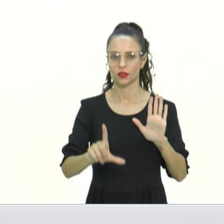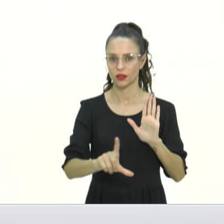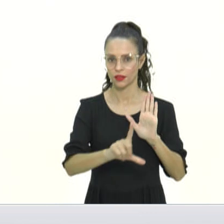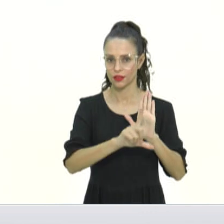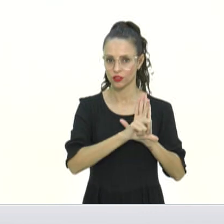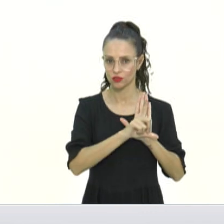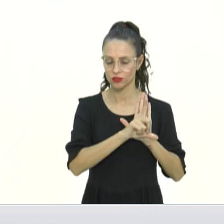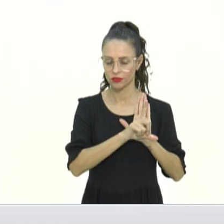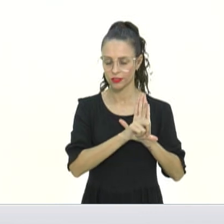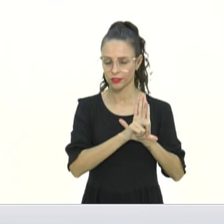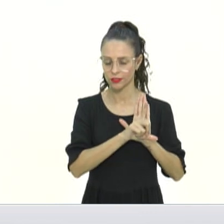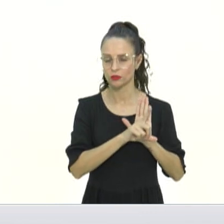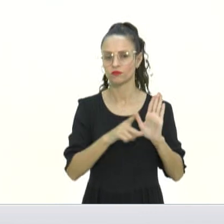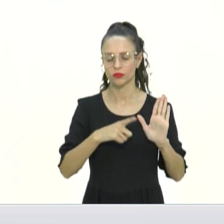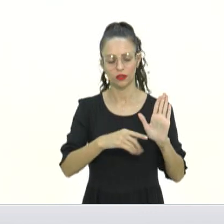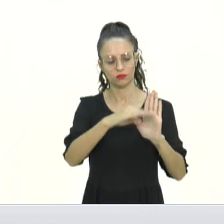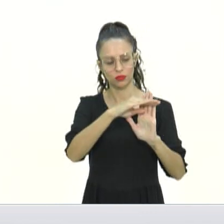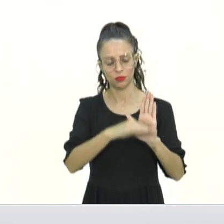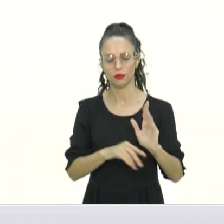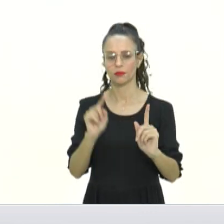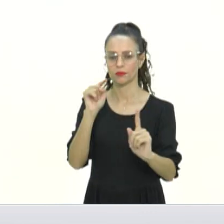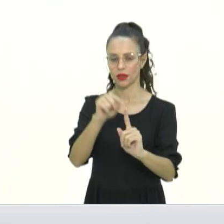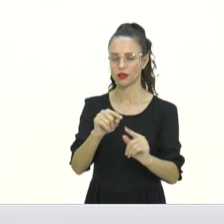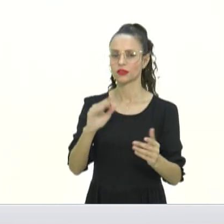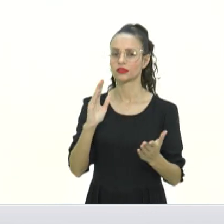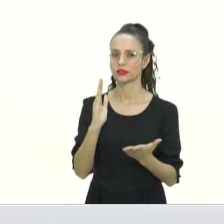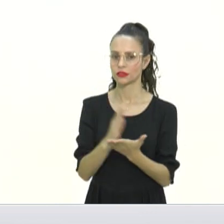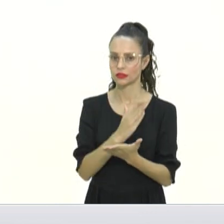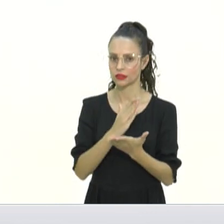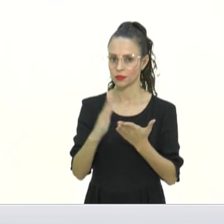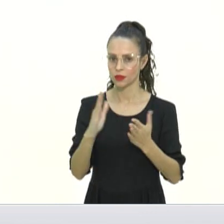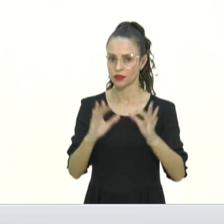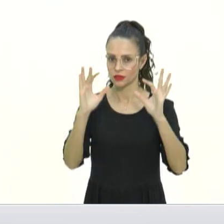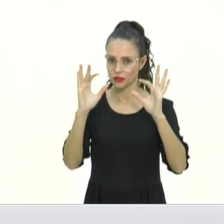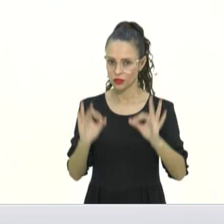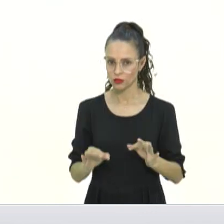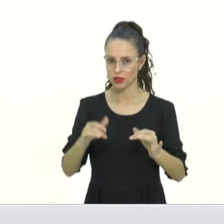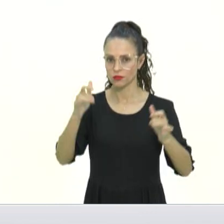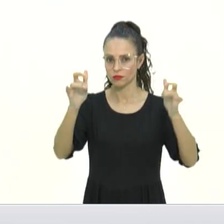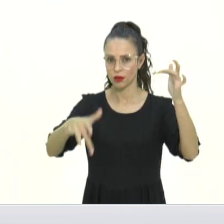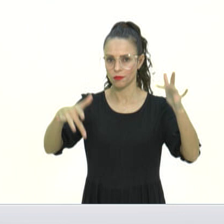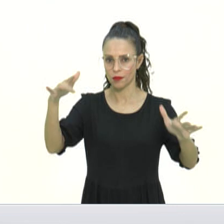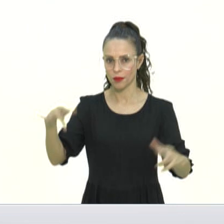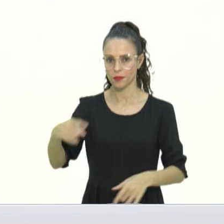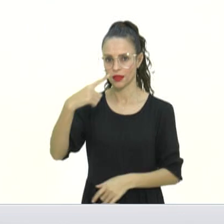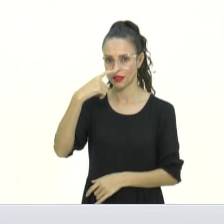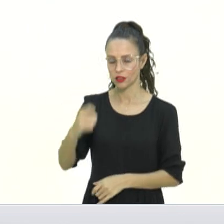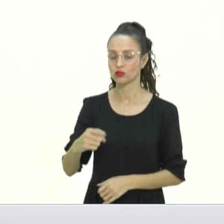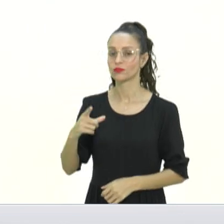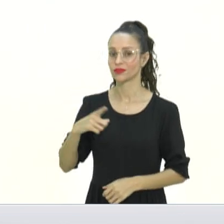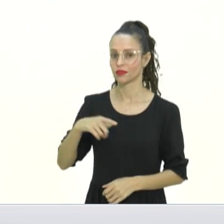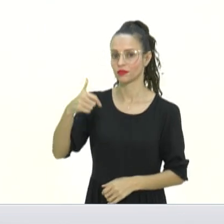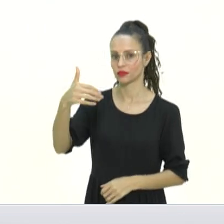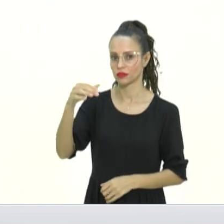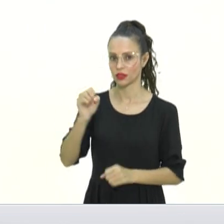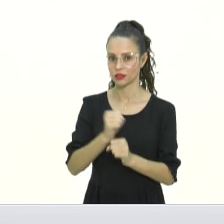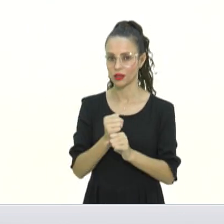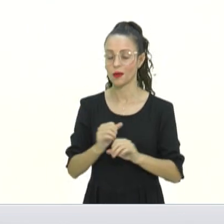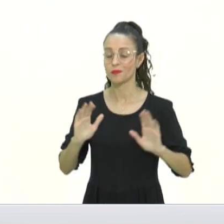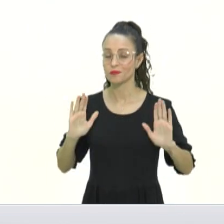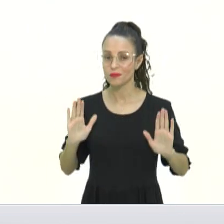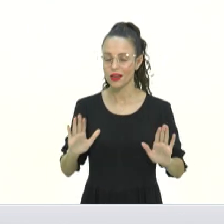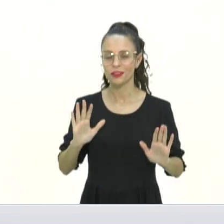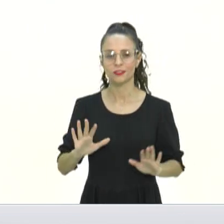Legislação que prevê metas para descarte correto de resíduos completa 10 anos, mas na